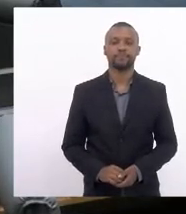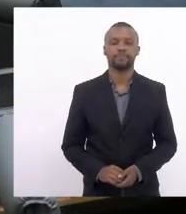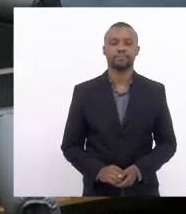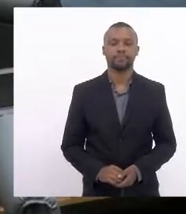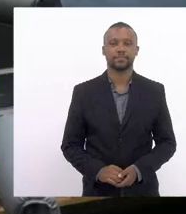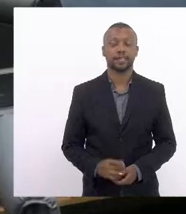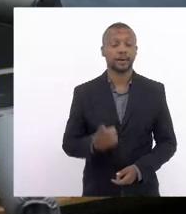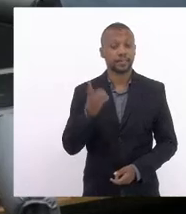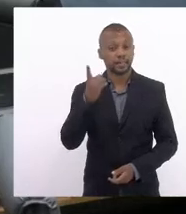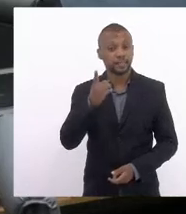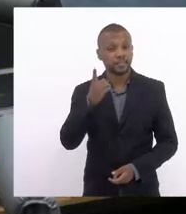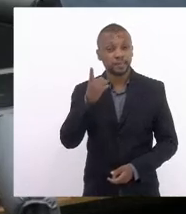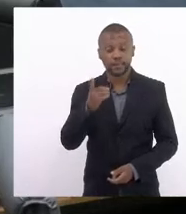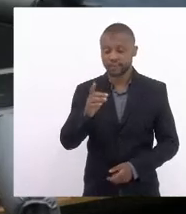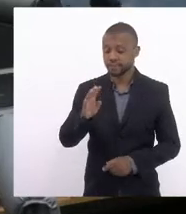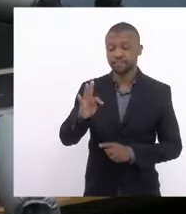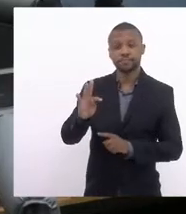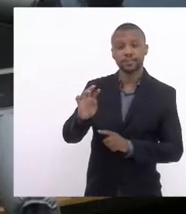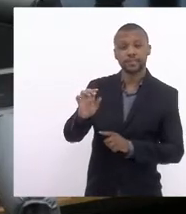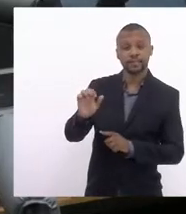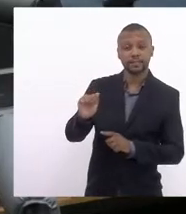Tiaju está presente.